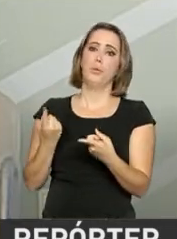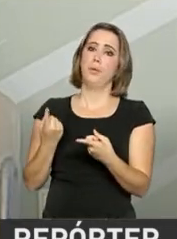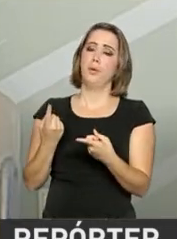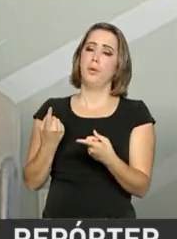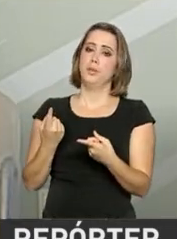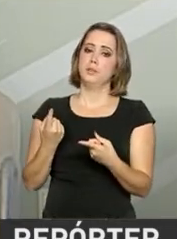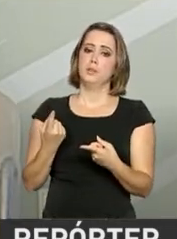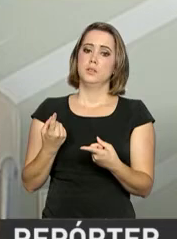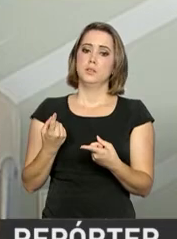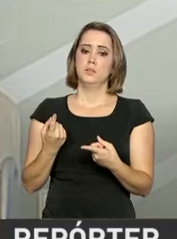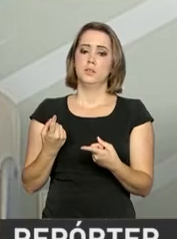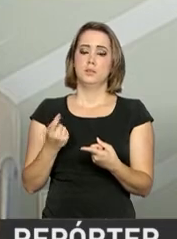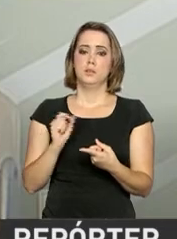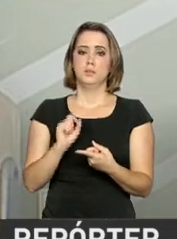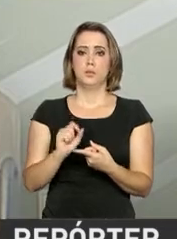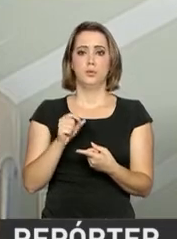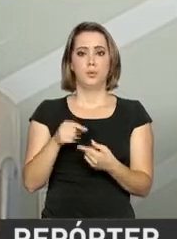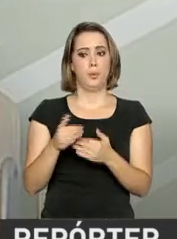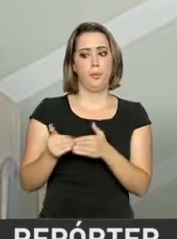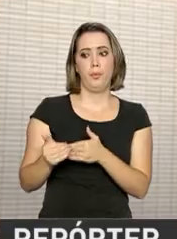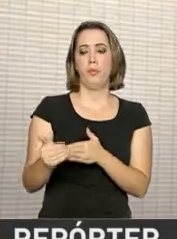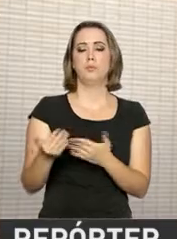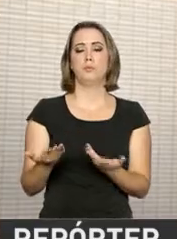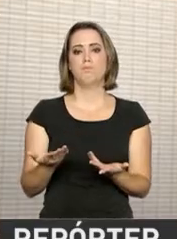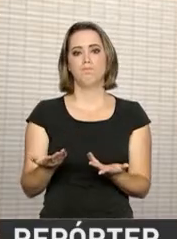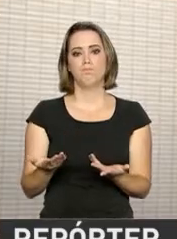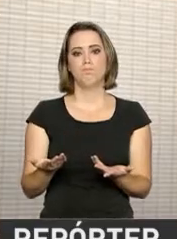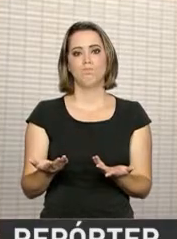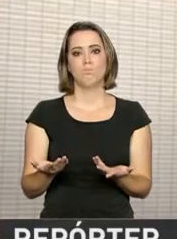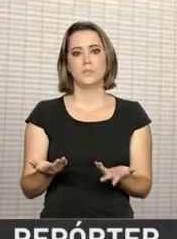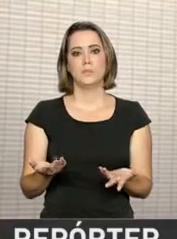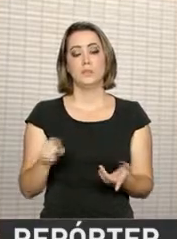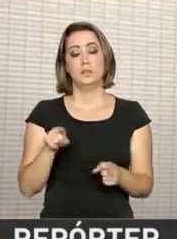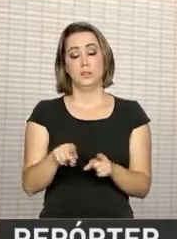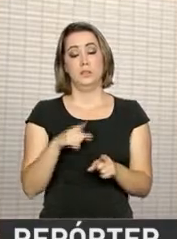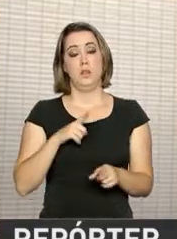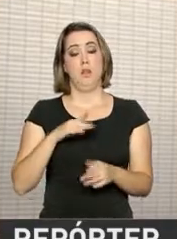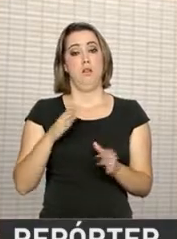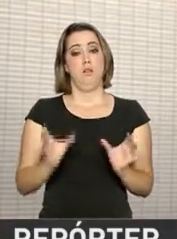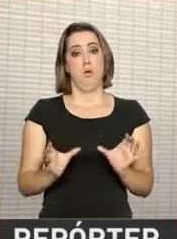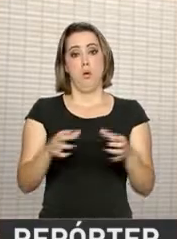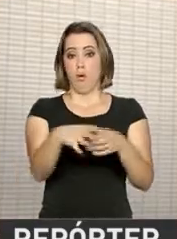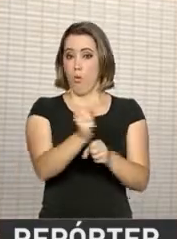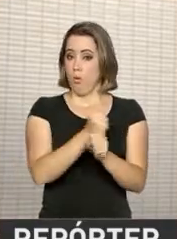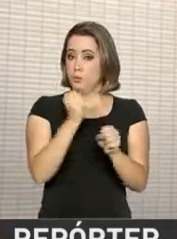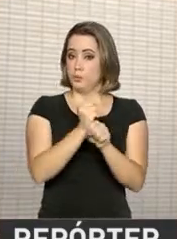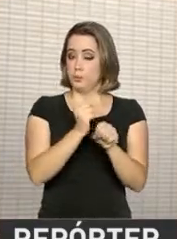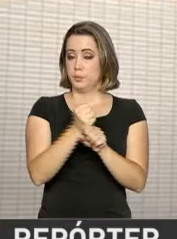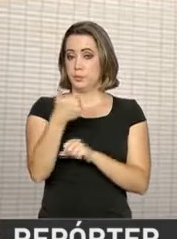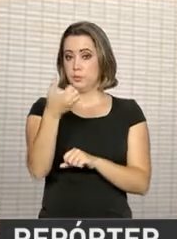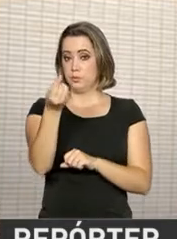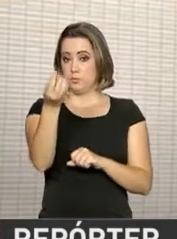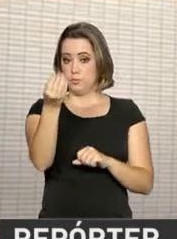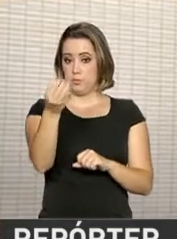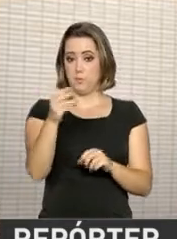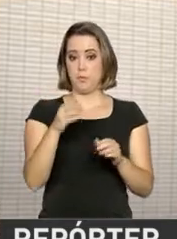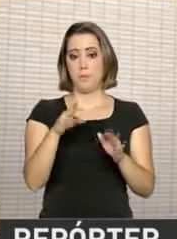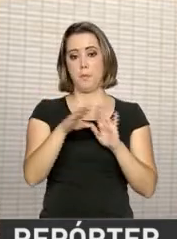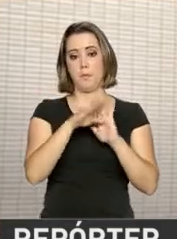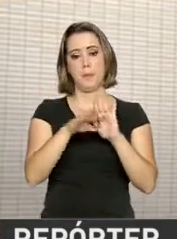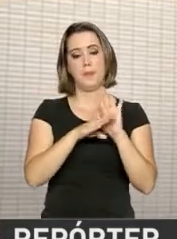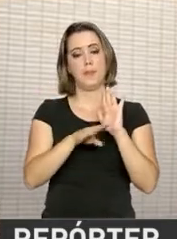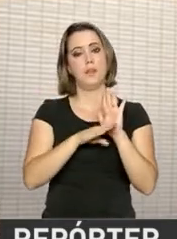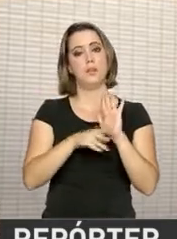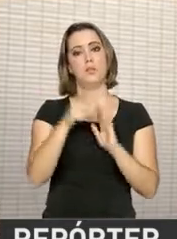obras, né, no meio do caminho. As obras fazem parte de 1.600 projetos do Programa de Aceleração do